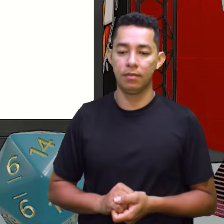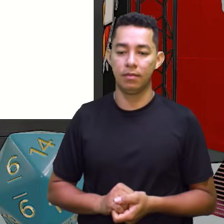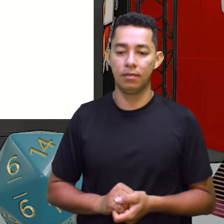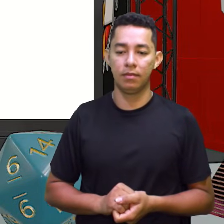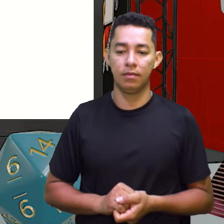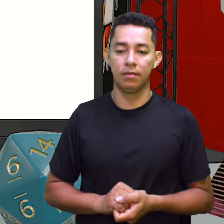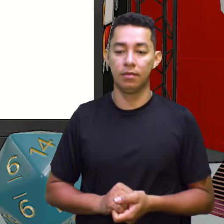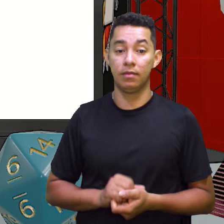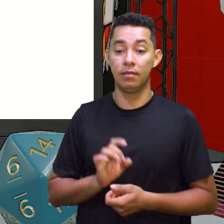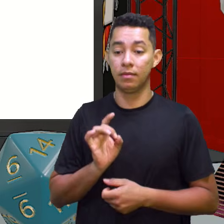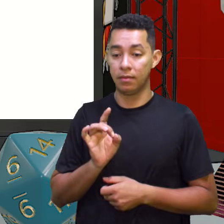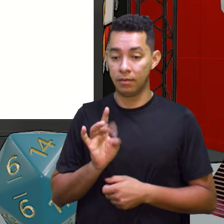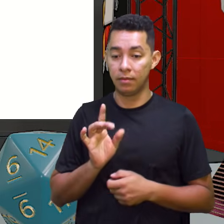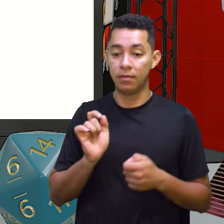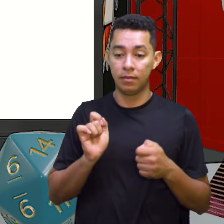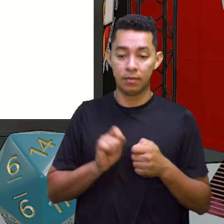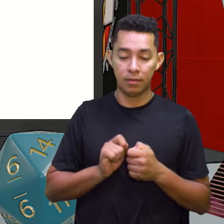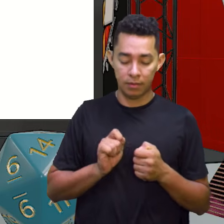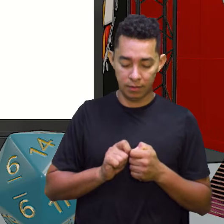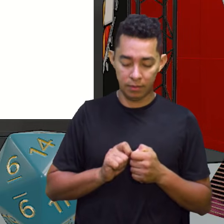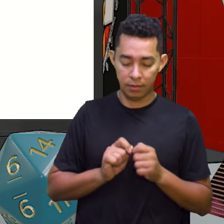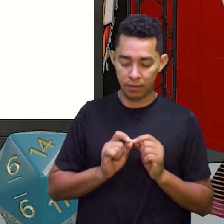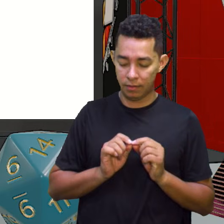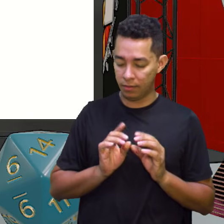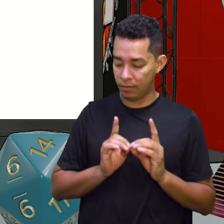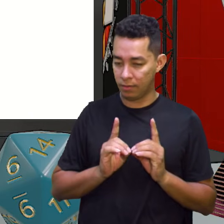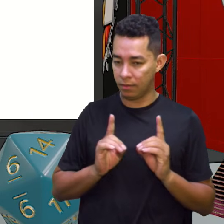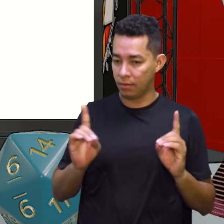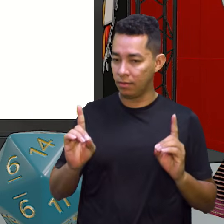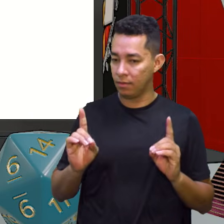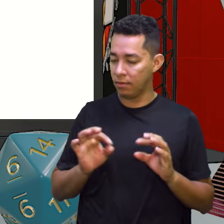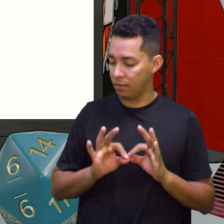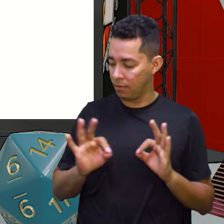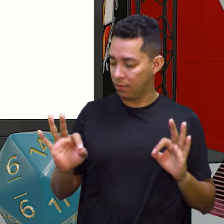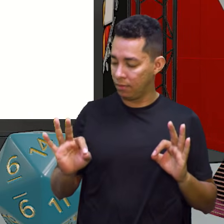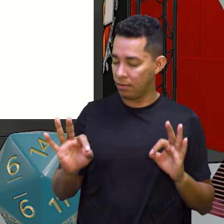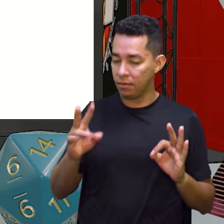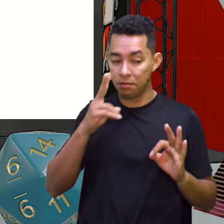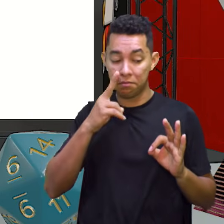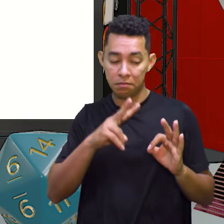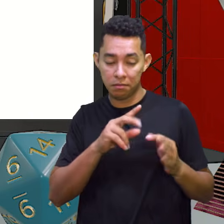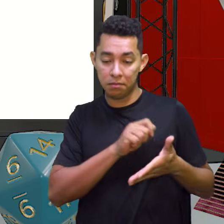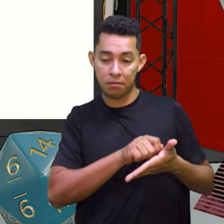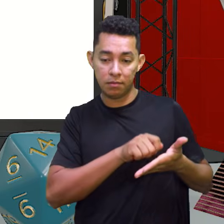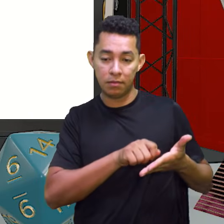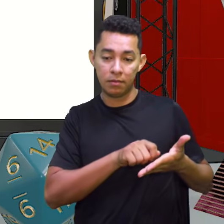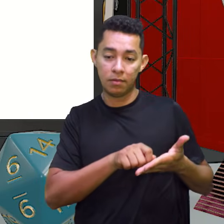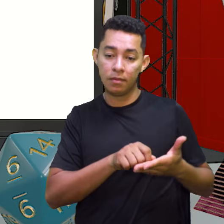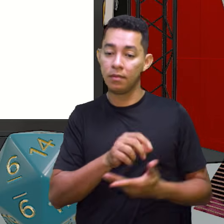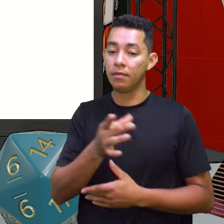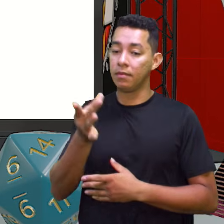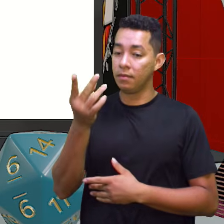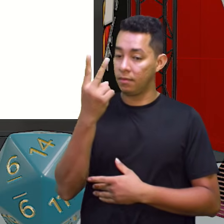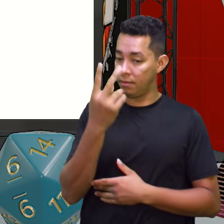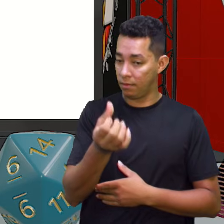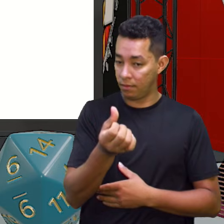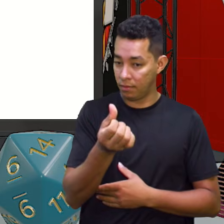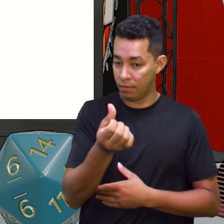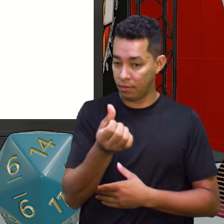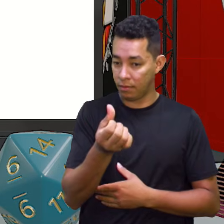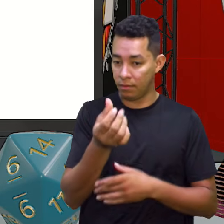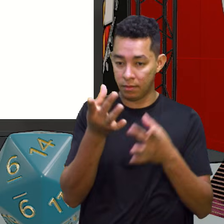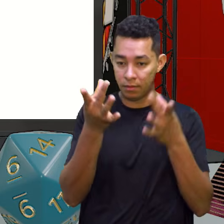Só fazer a distância e olhar as anotações. São 6 detalhes, 6,